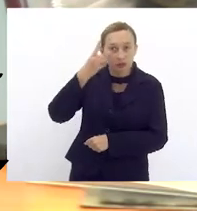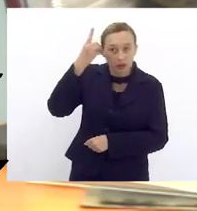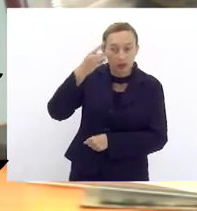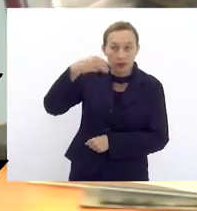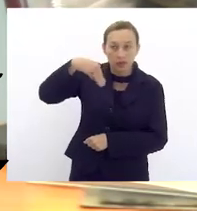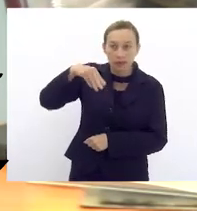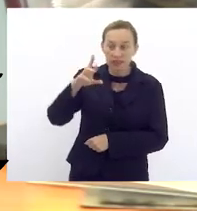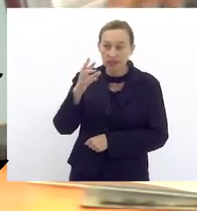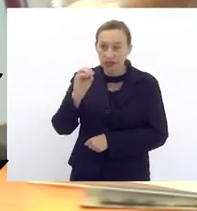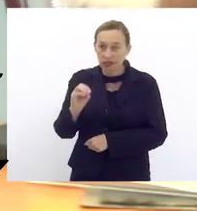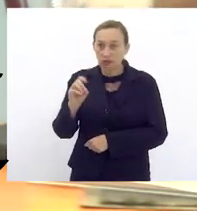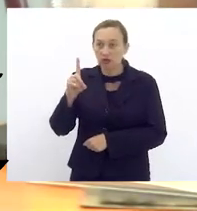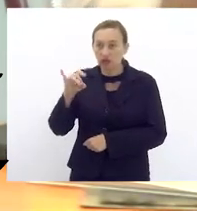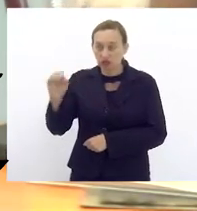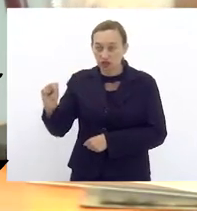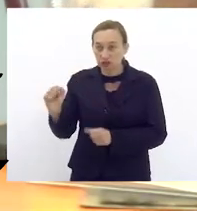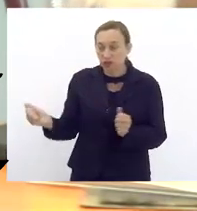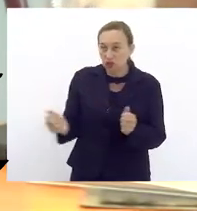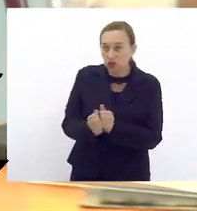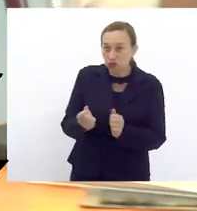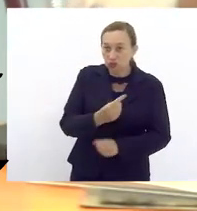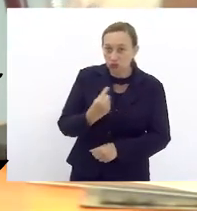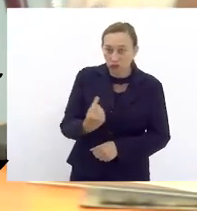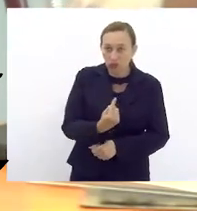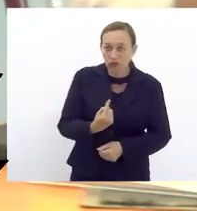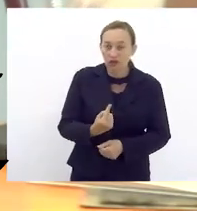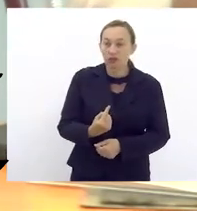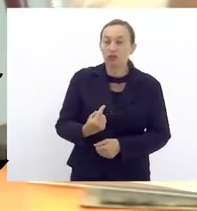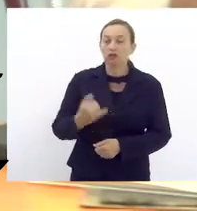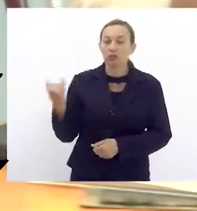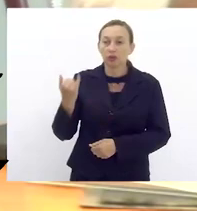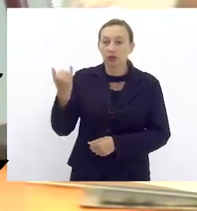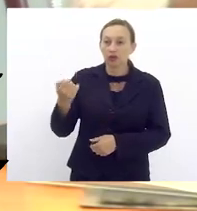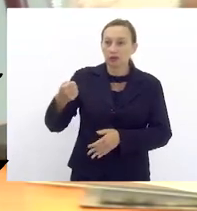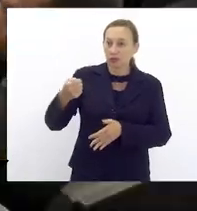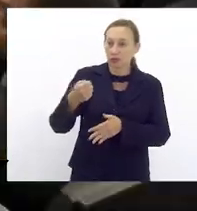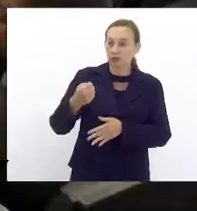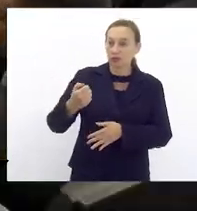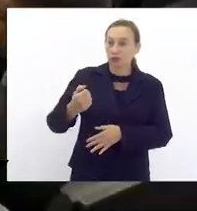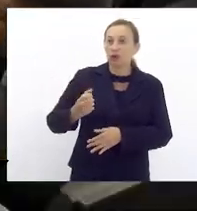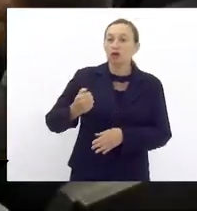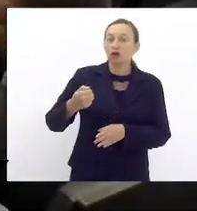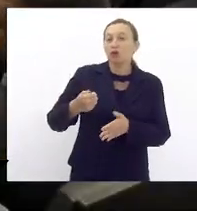Dias para compor a mesa conosco O importante guerreiro do MMO